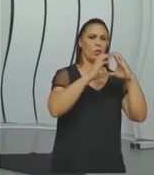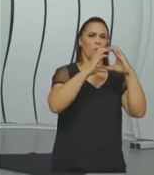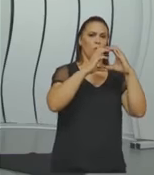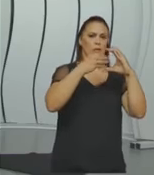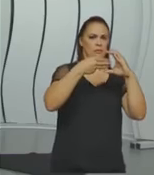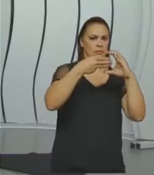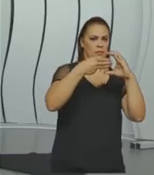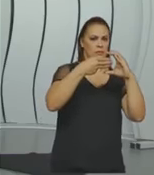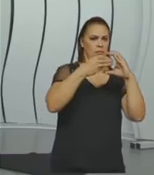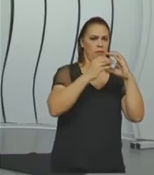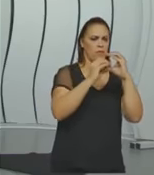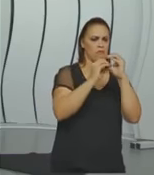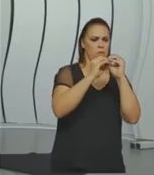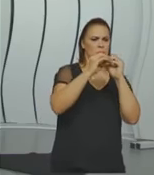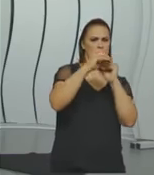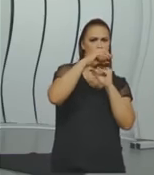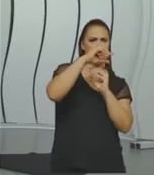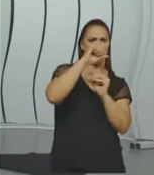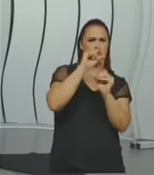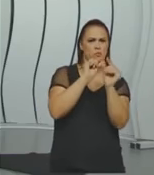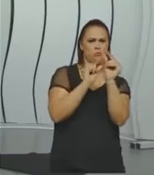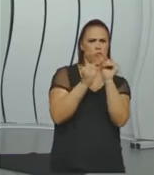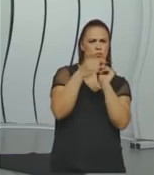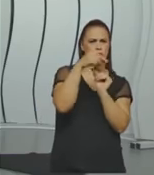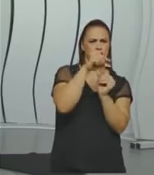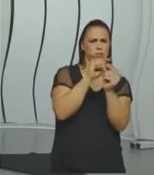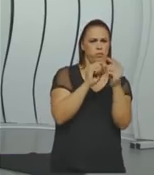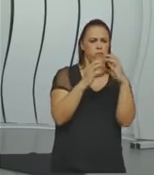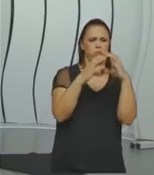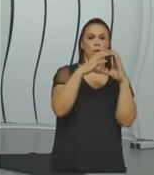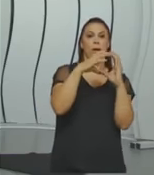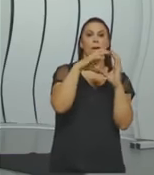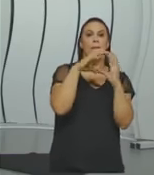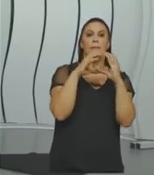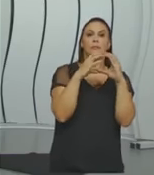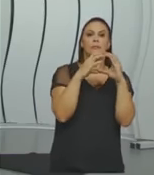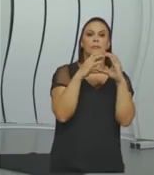que vai ser uma esfera oca, tá? Cheia aqui então, ó.